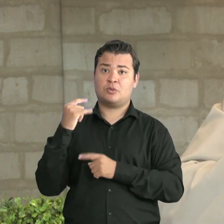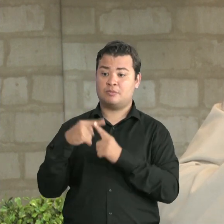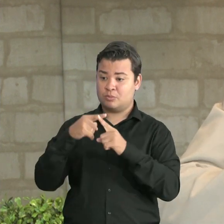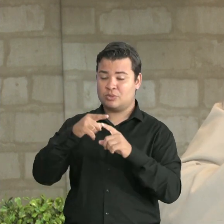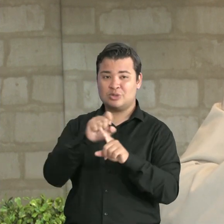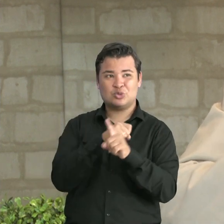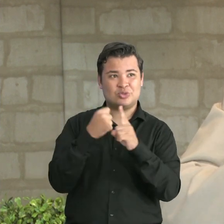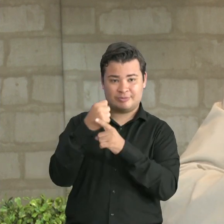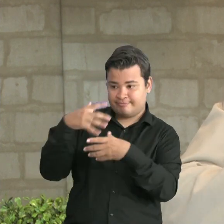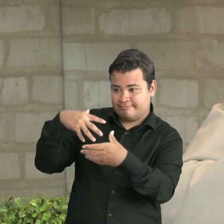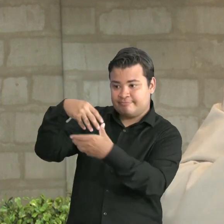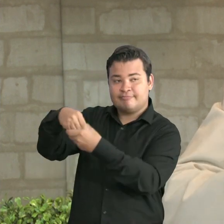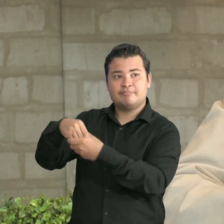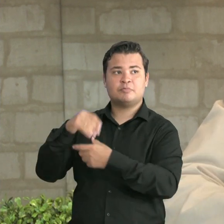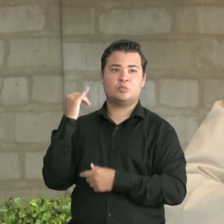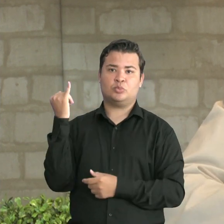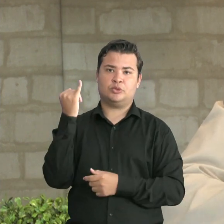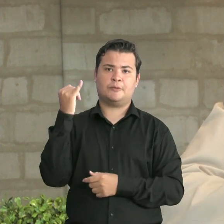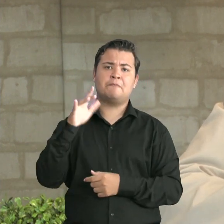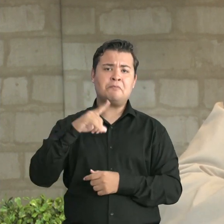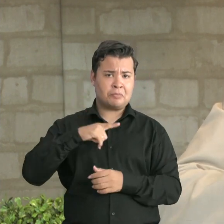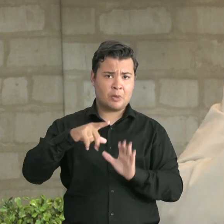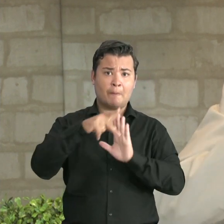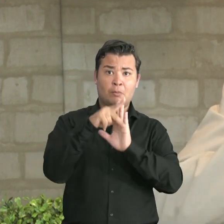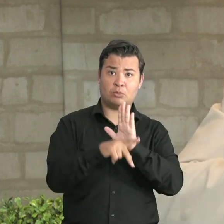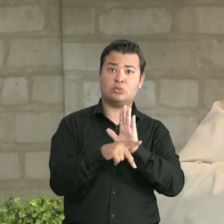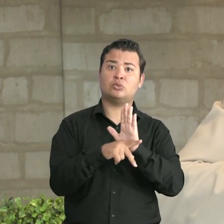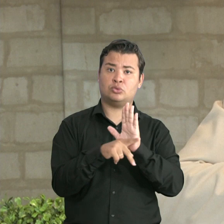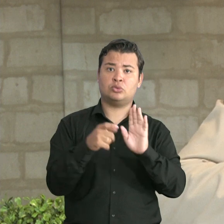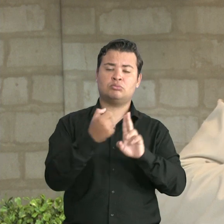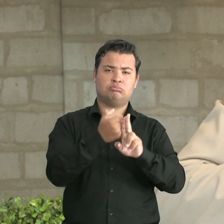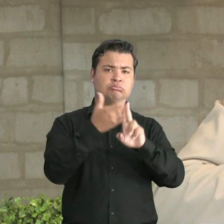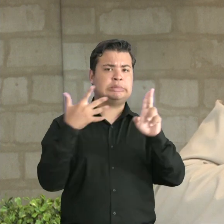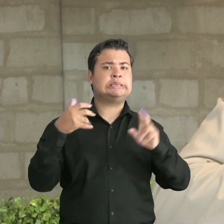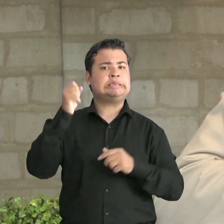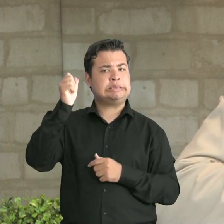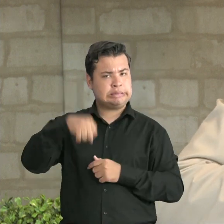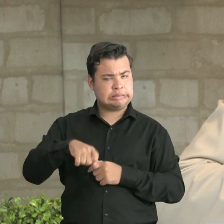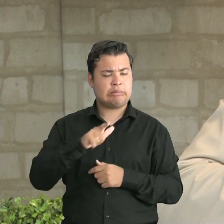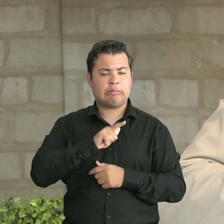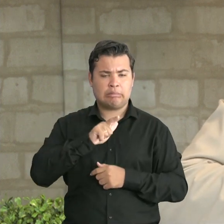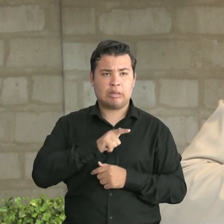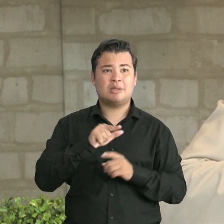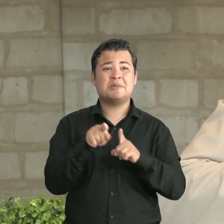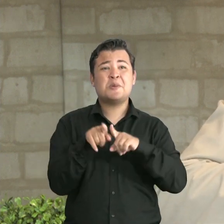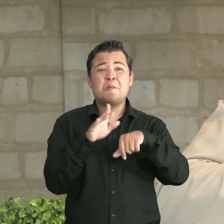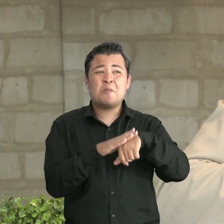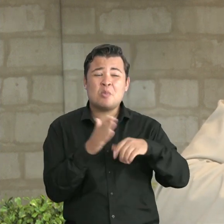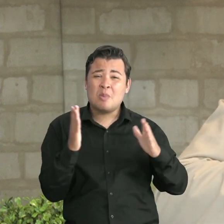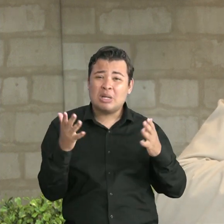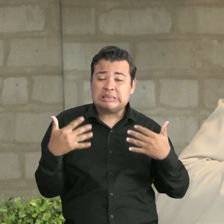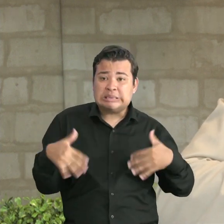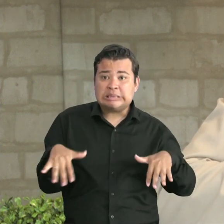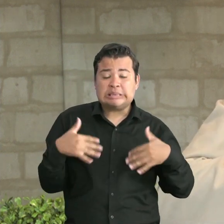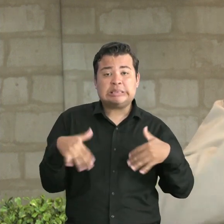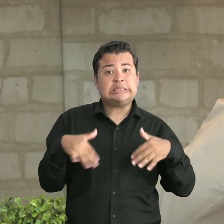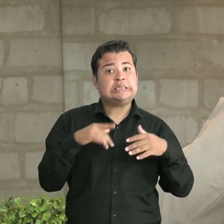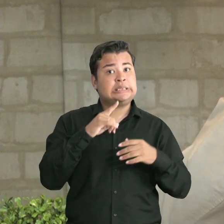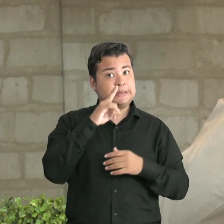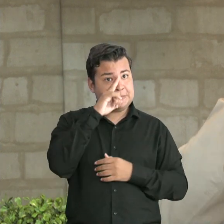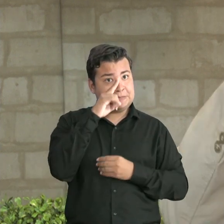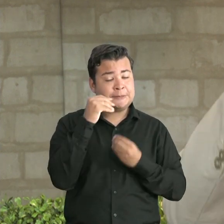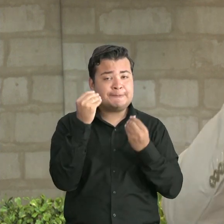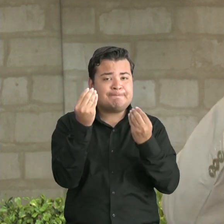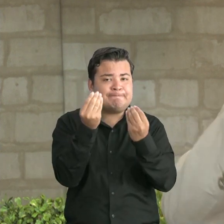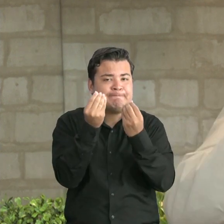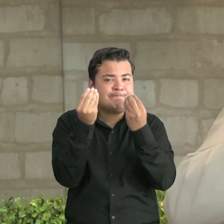Mas, nesse sentido, há grandes projetos de extensão e eu acho que, num momento muito delicado do país hoje, exatamente